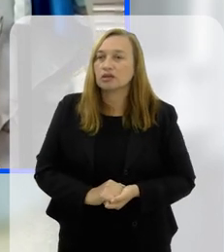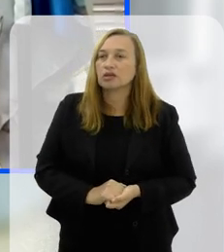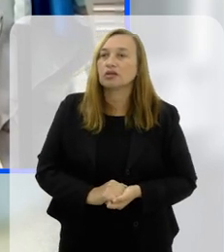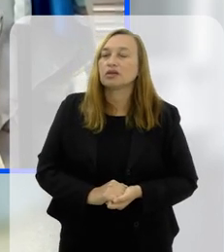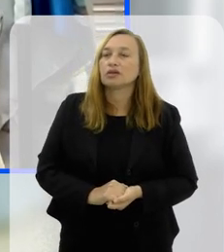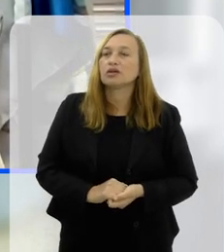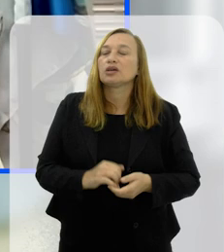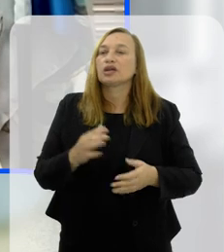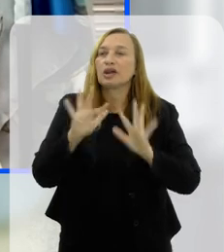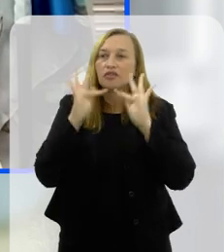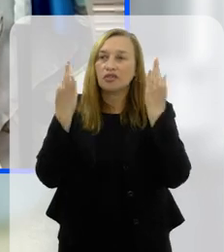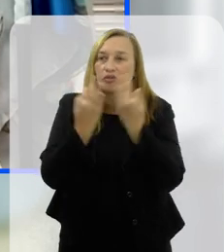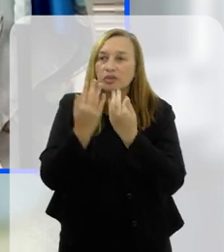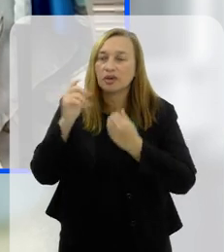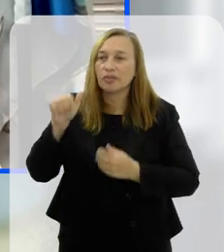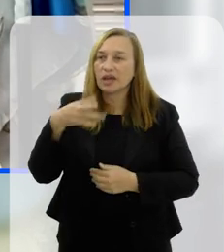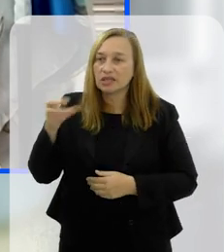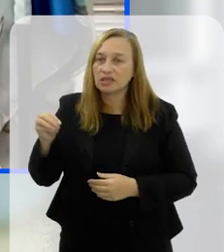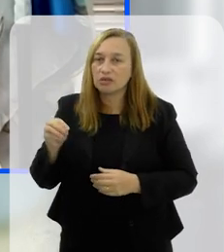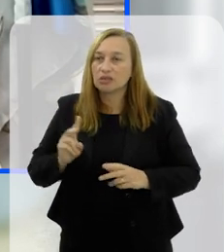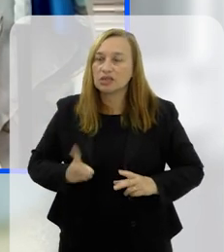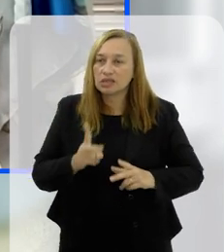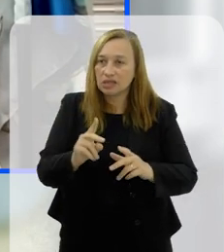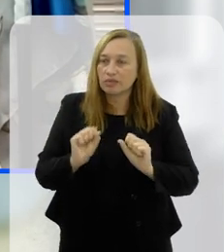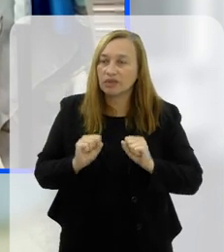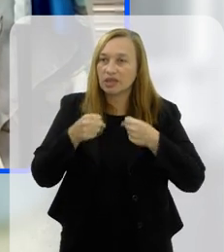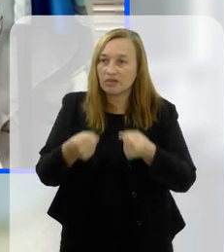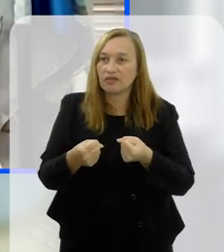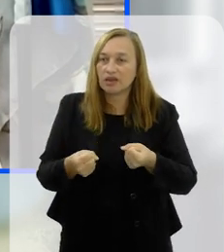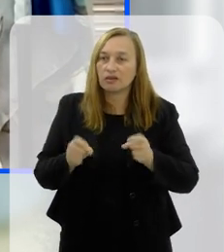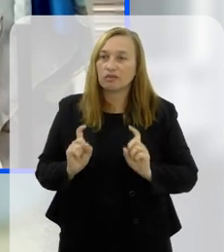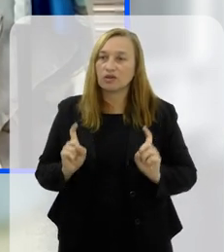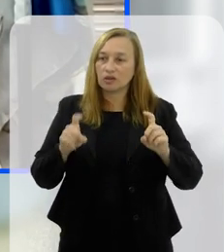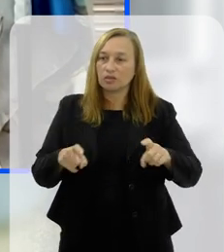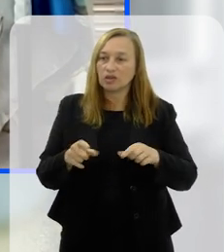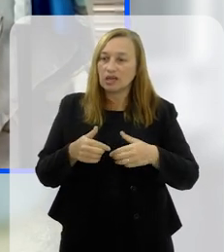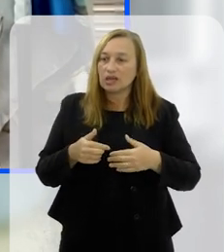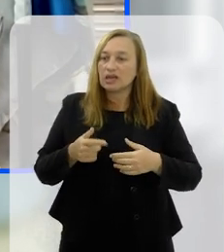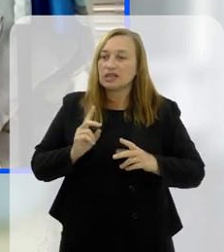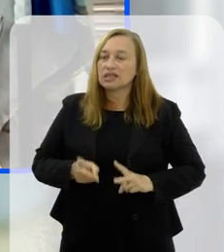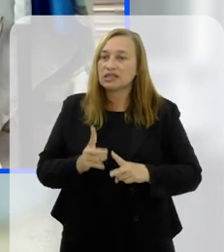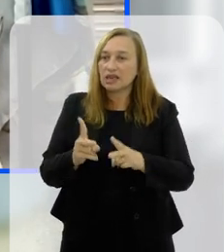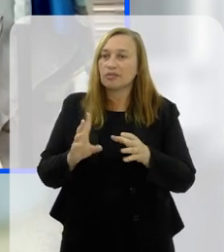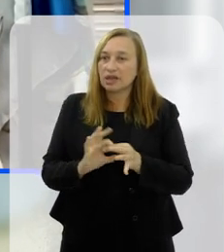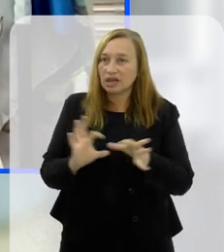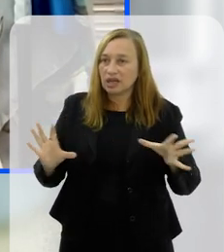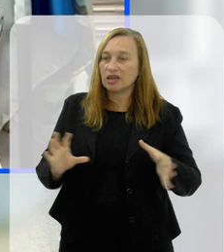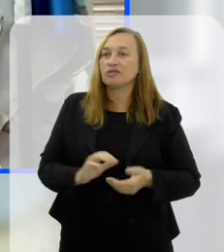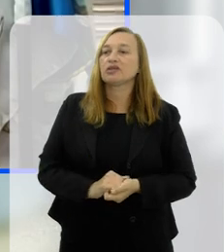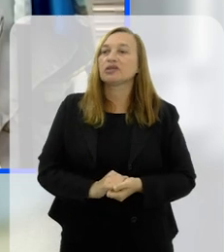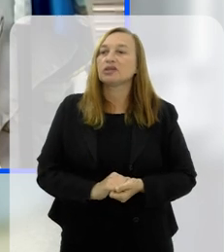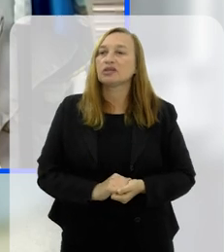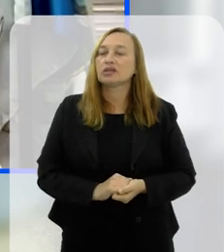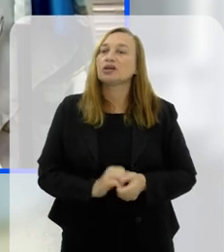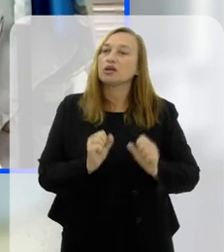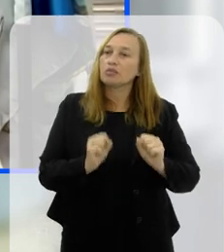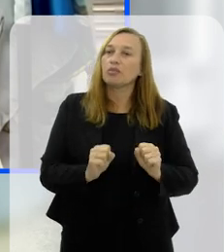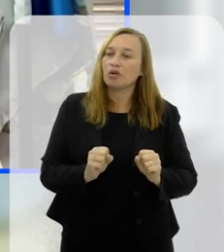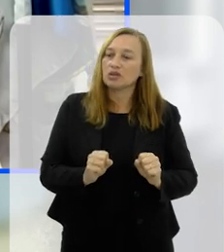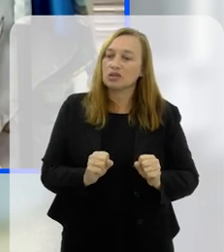igualdade é isso que a família brasão sempre defende e meu gabinete tá sempre de portas abertas para que possa